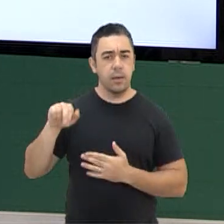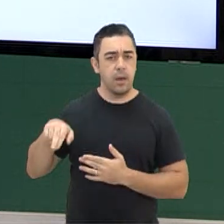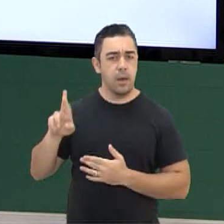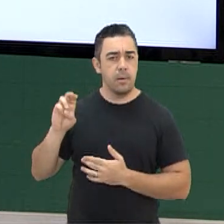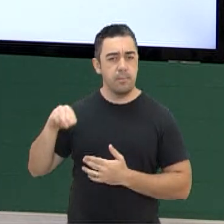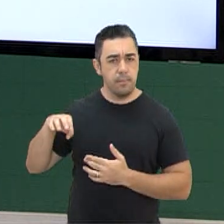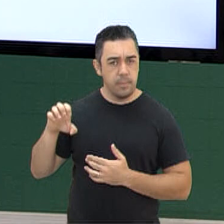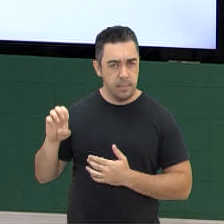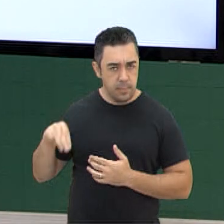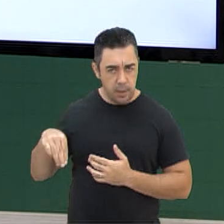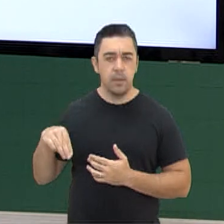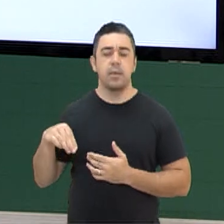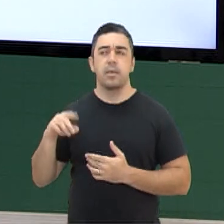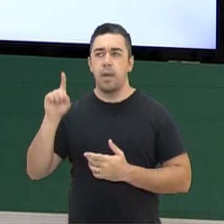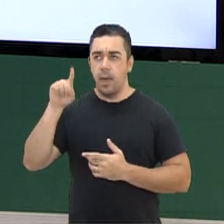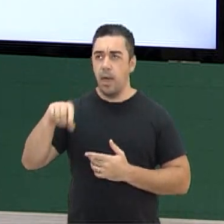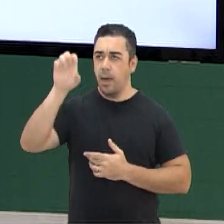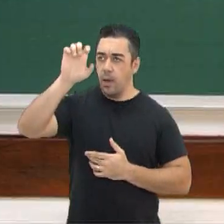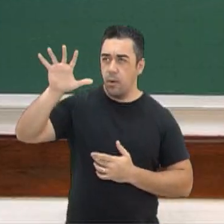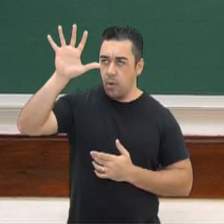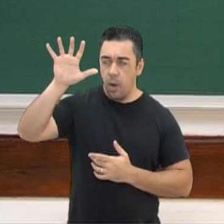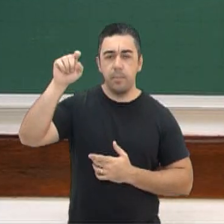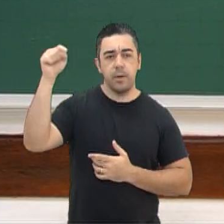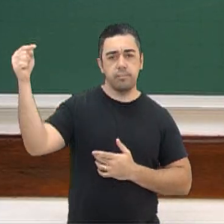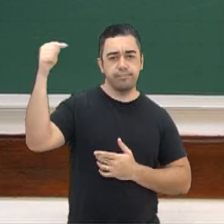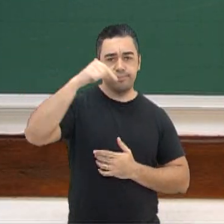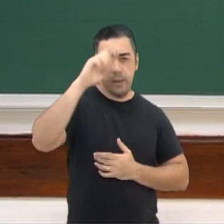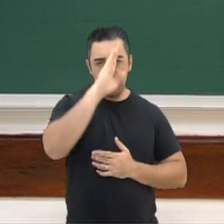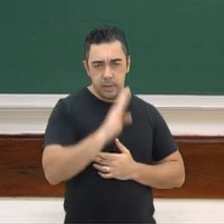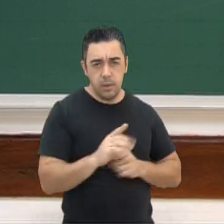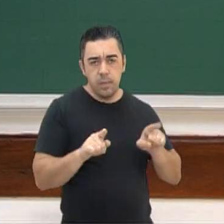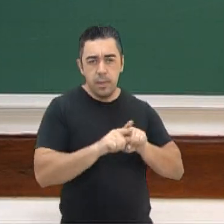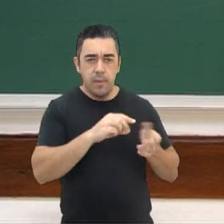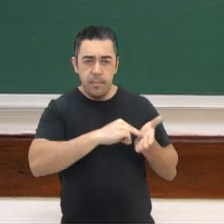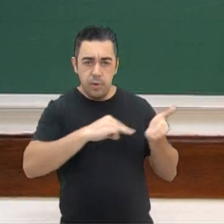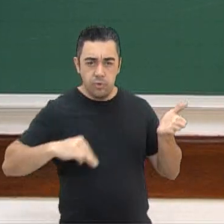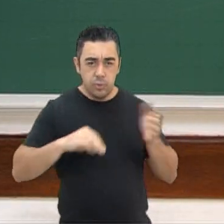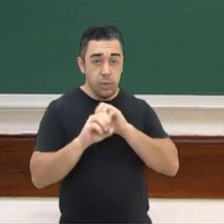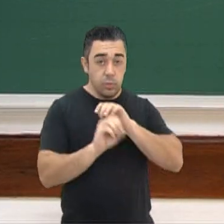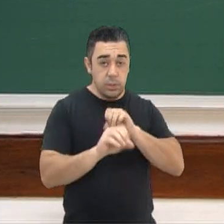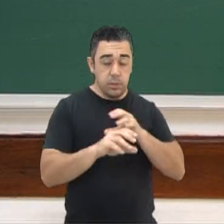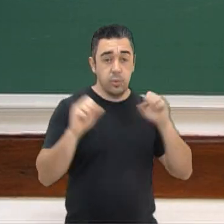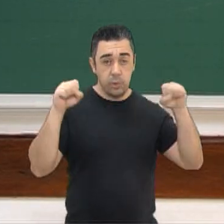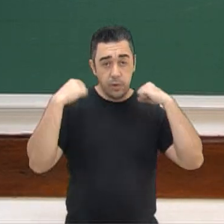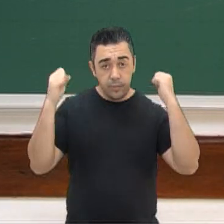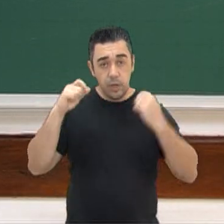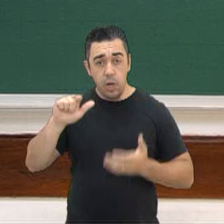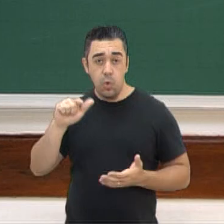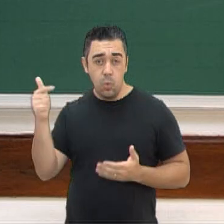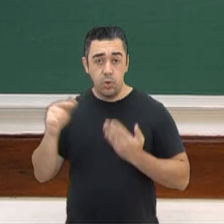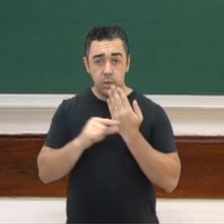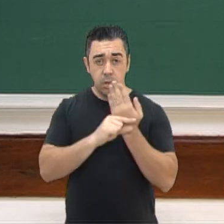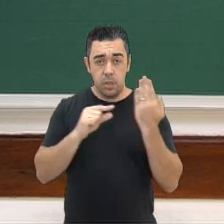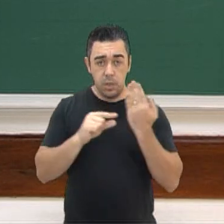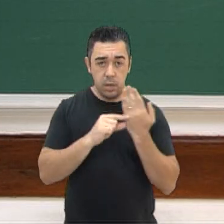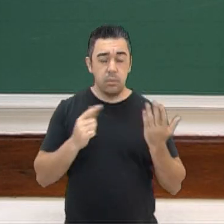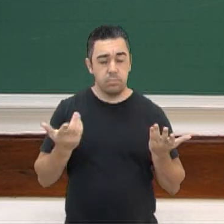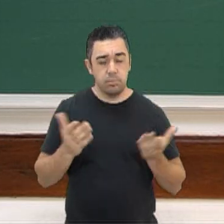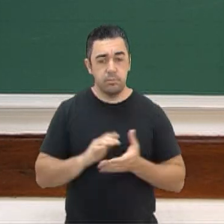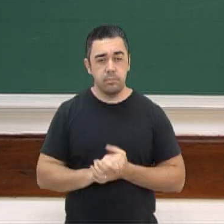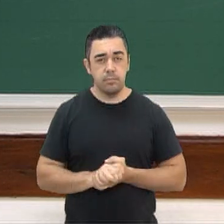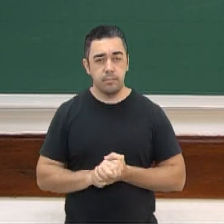Física, Raízes Europeias e Brasil, e também Metodologia do Ensino da Educação Física, que foi uma outra obra comentada em